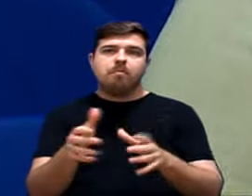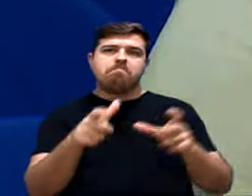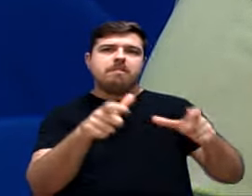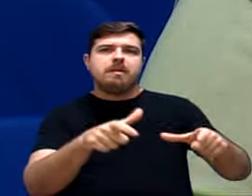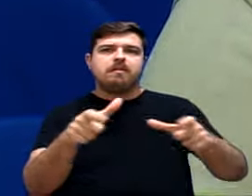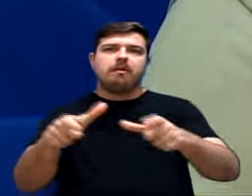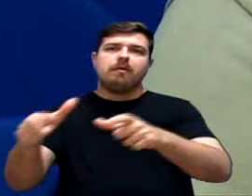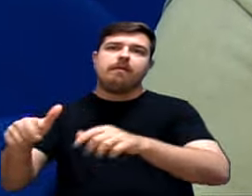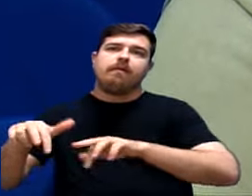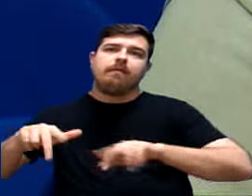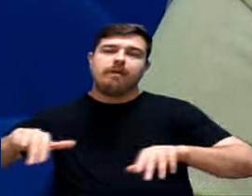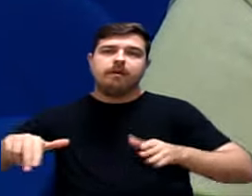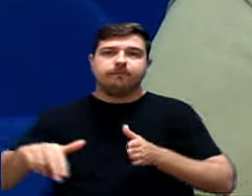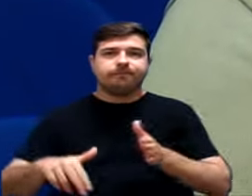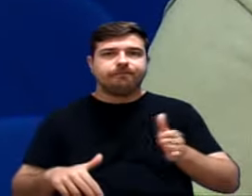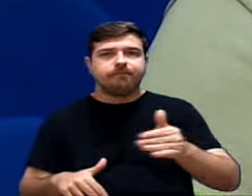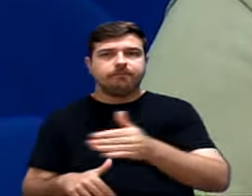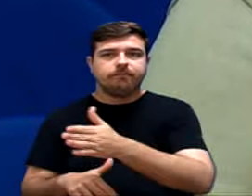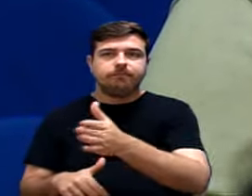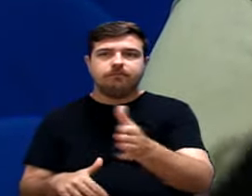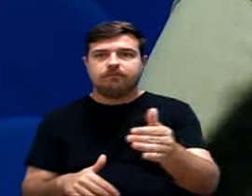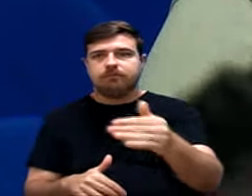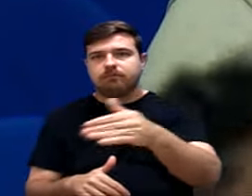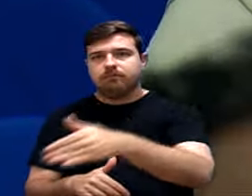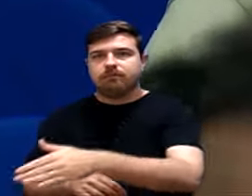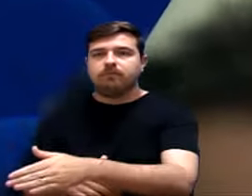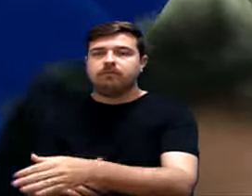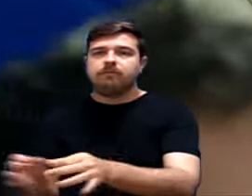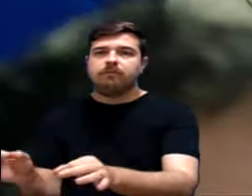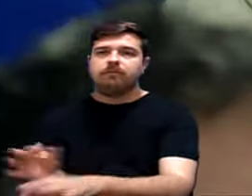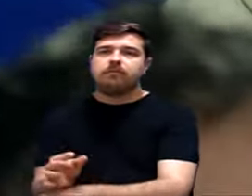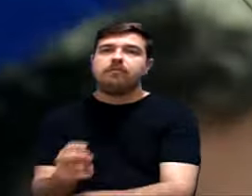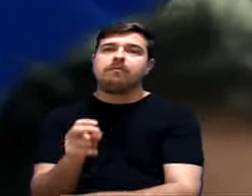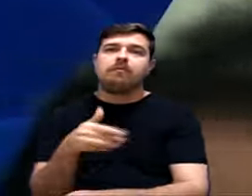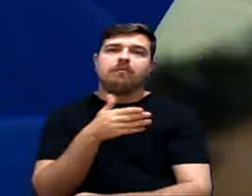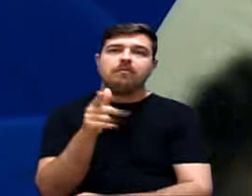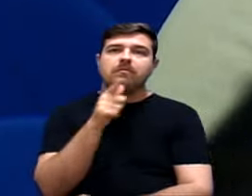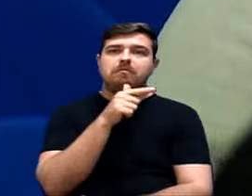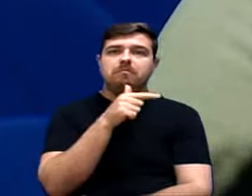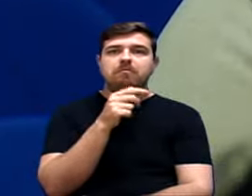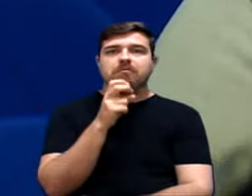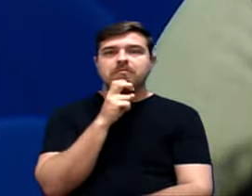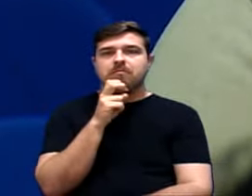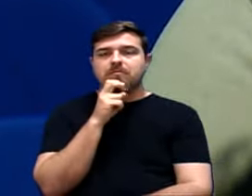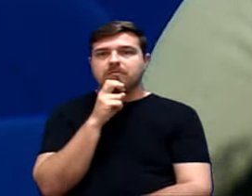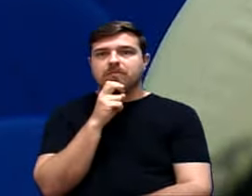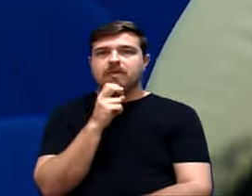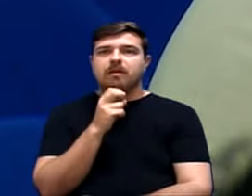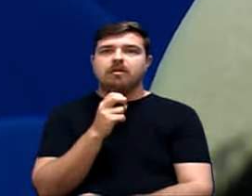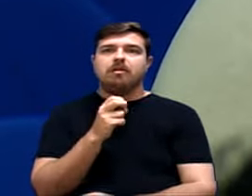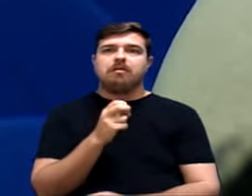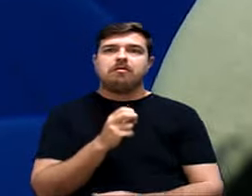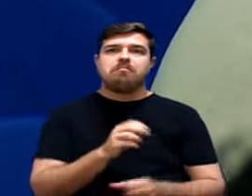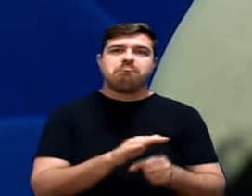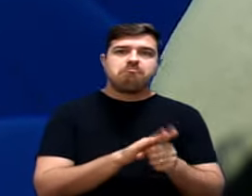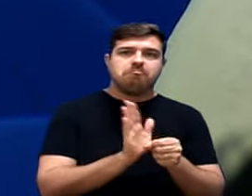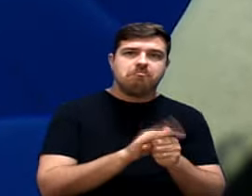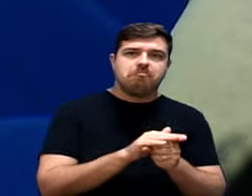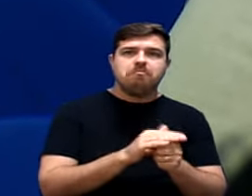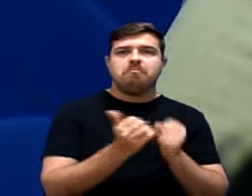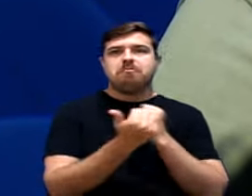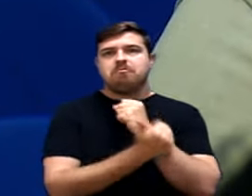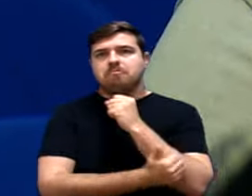Jardim América pelo refúgio e desemboca no Rio Sorocaba mais tarde e as fezes de toda a zona sul caem nesse Córrego